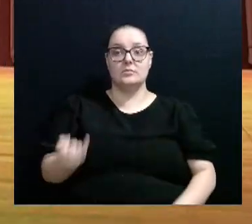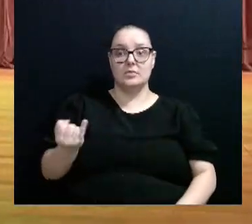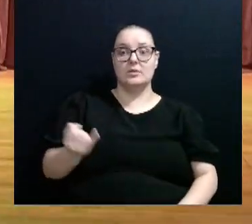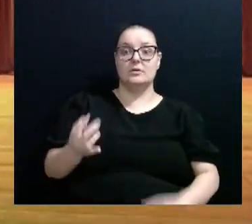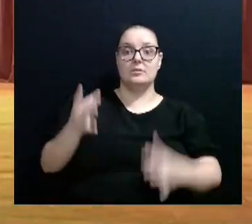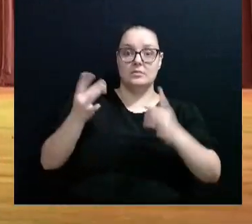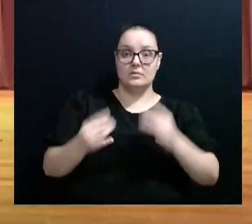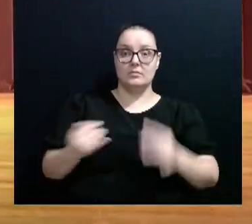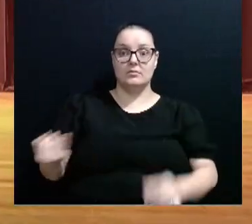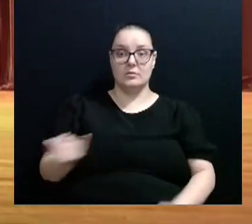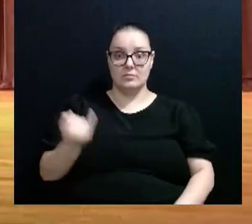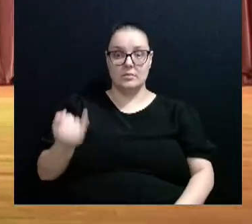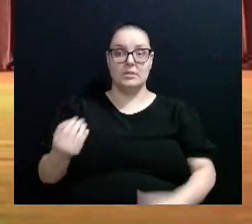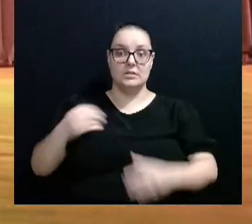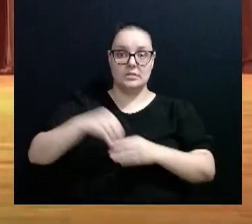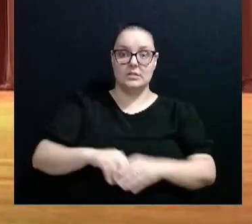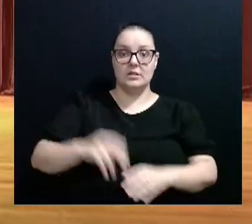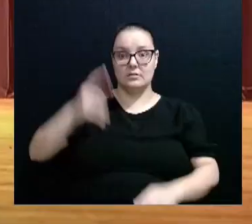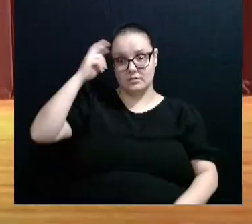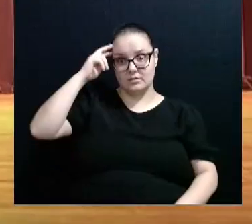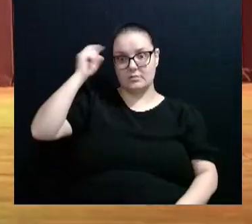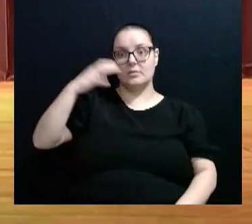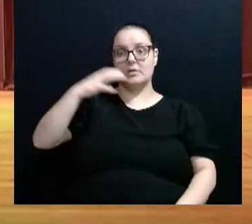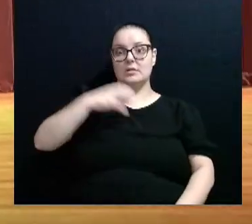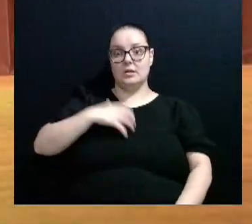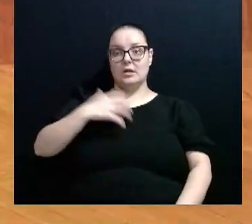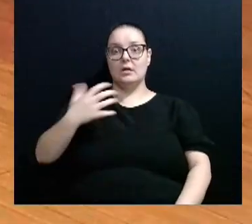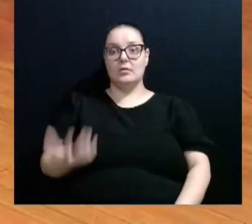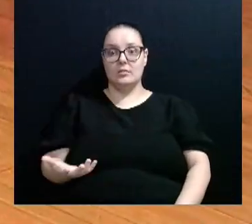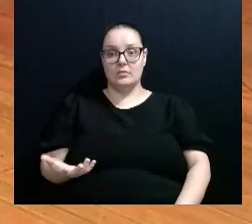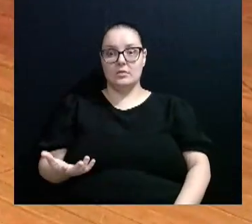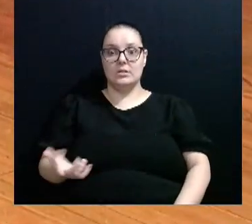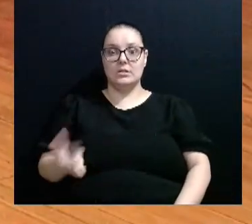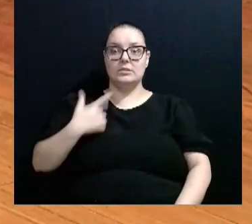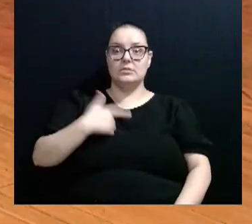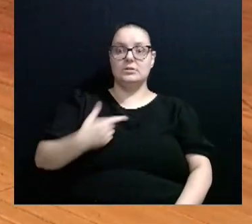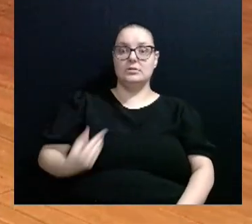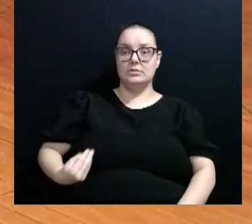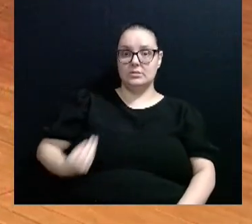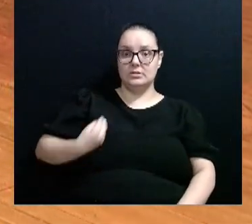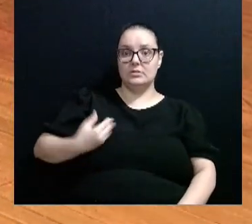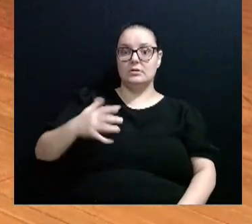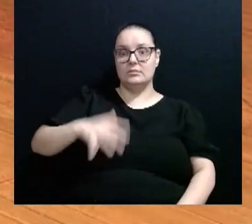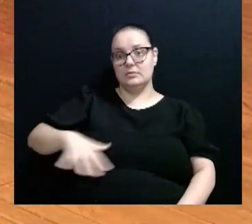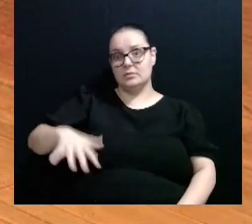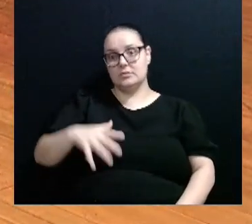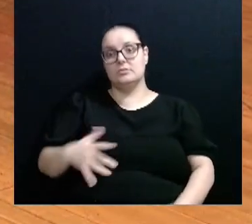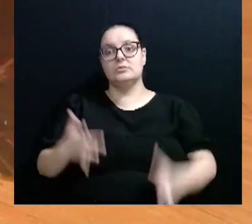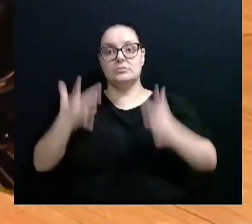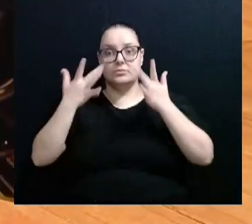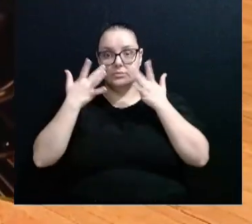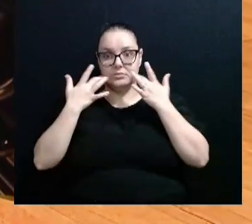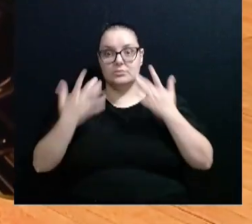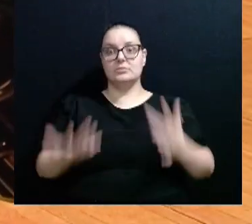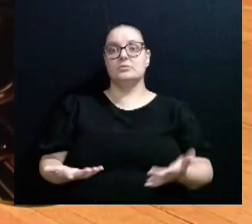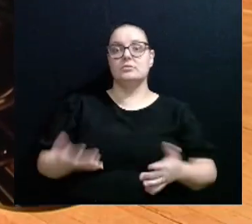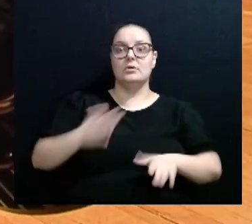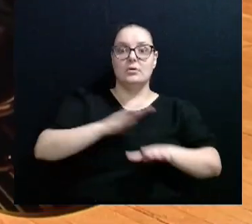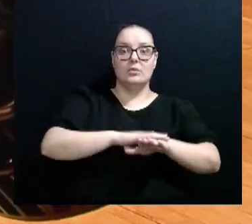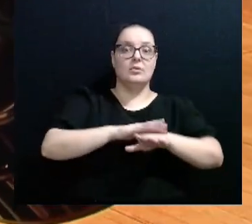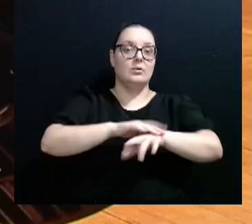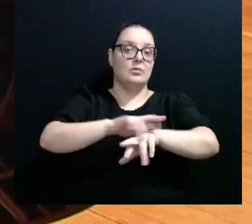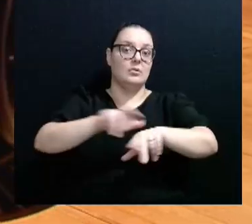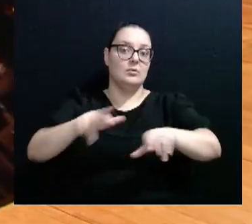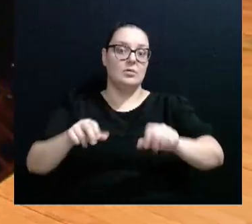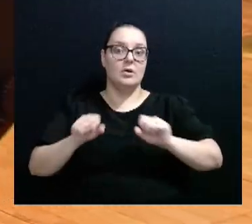cultura, e é uma forma da gente, então, viver esse ambiente do teatro com bastante atividade e poder conviver,